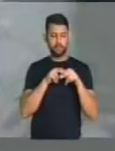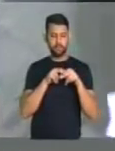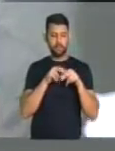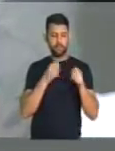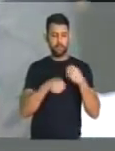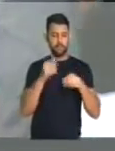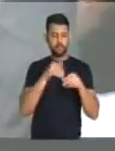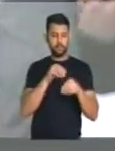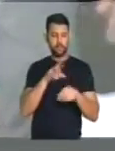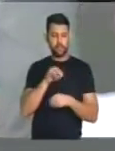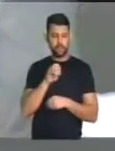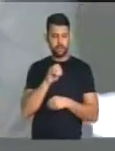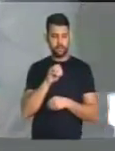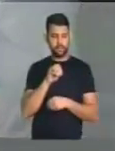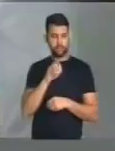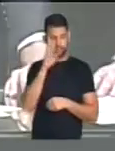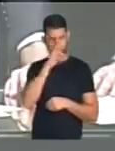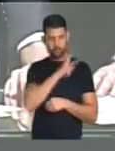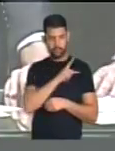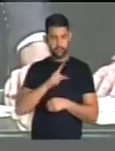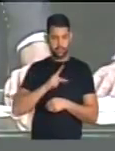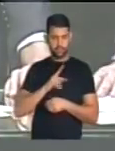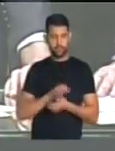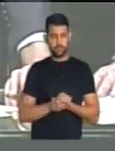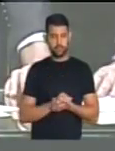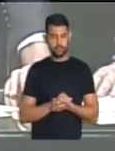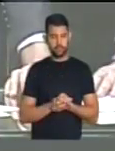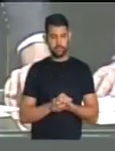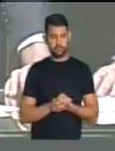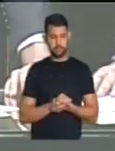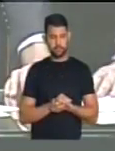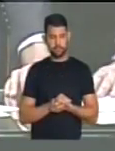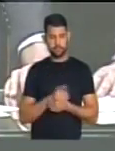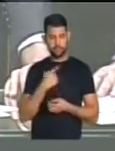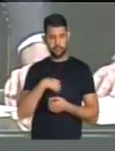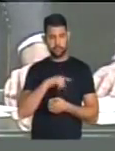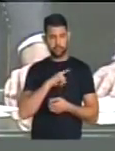Como vota a rede? Senhor presidente. Senhor presidente,